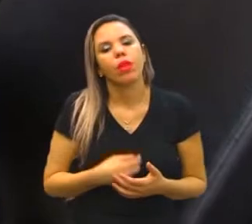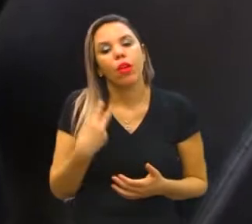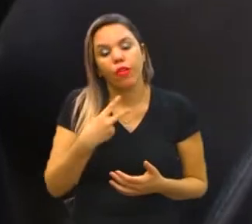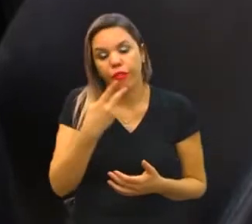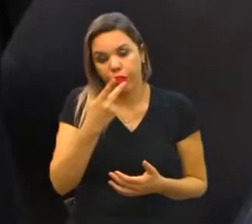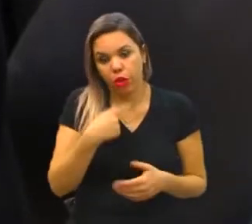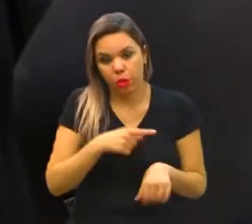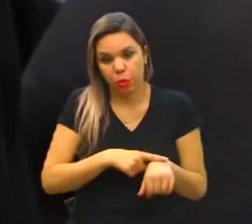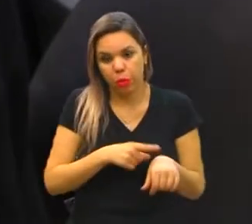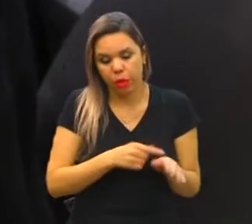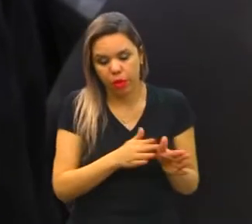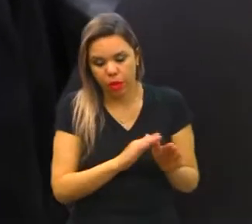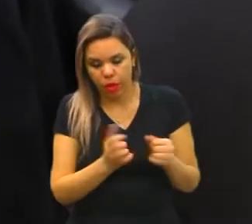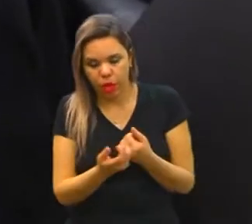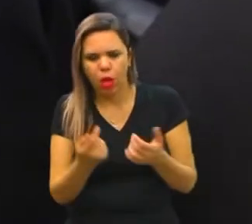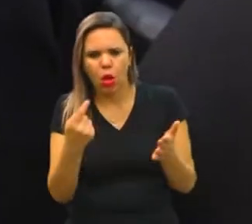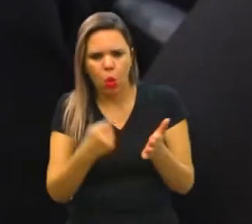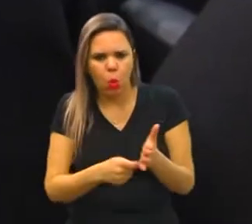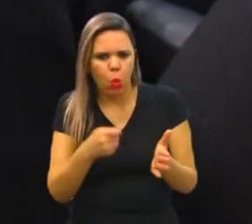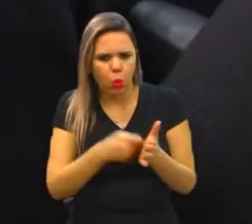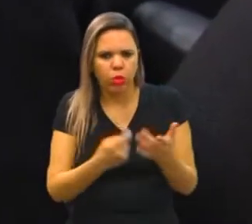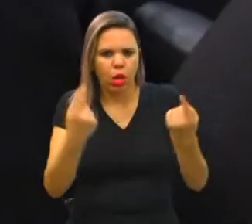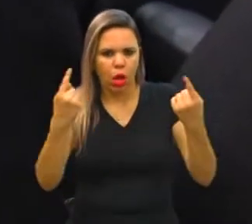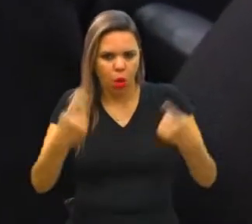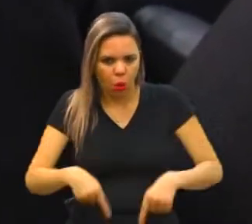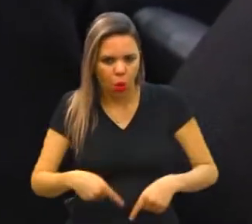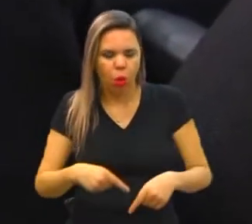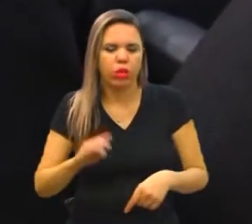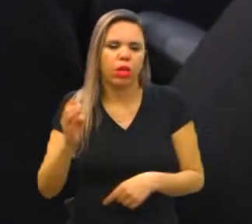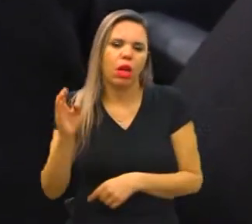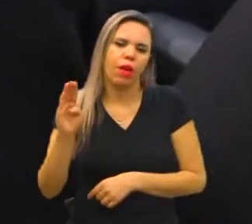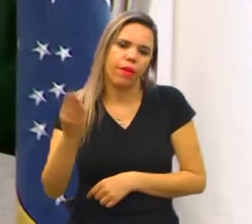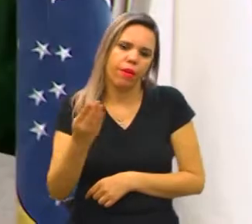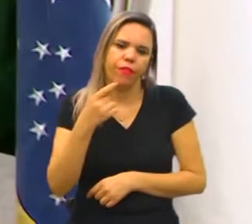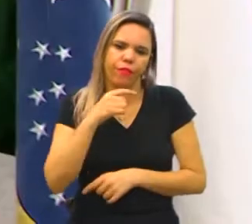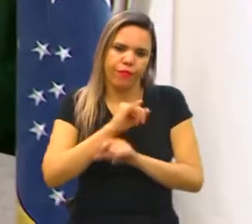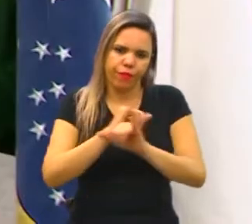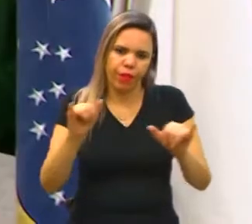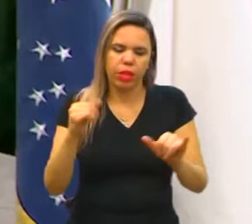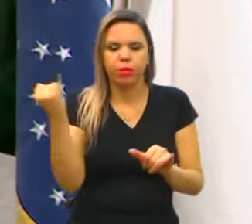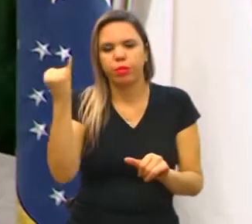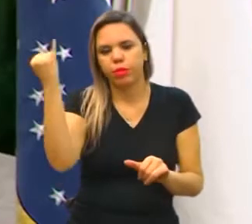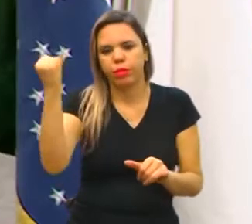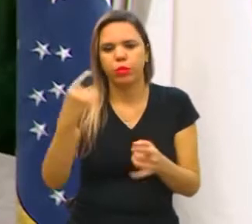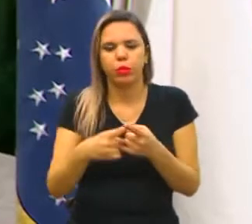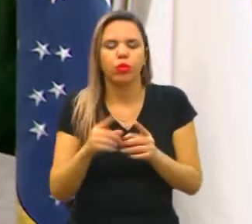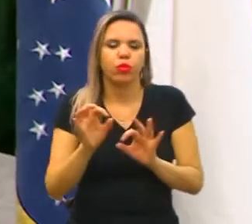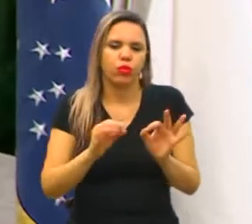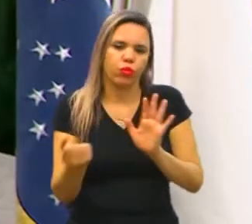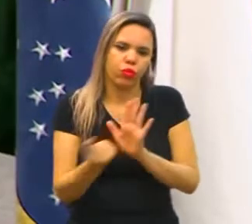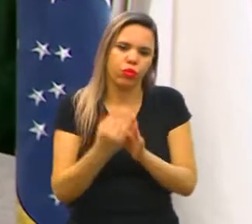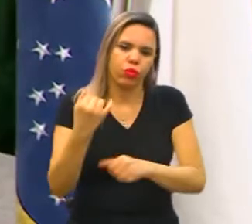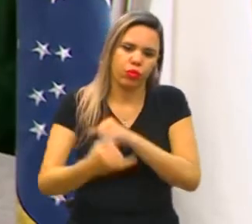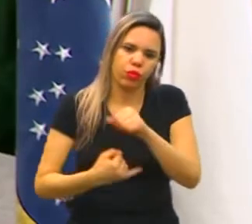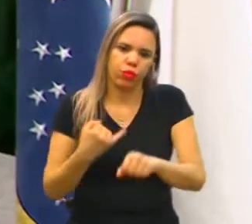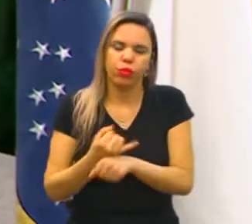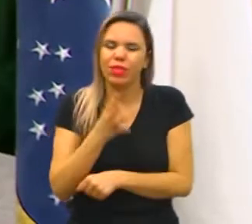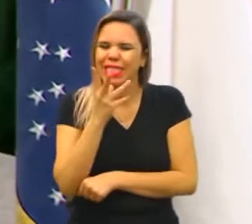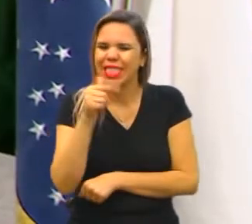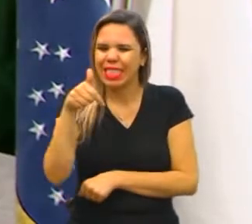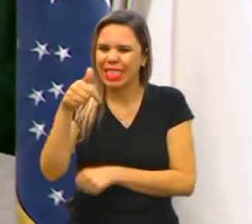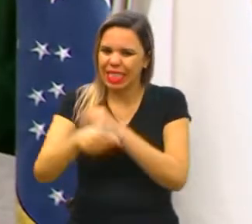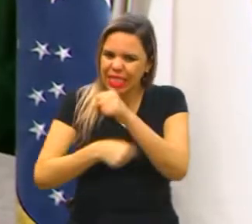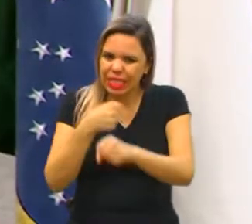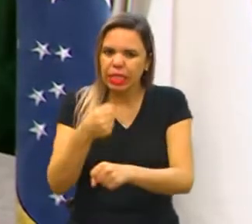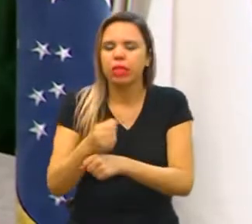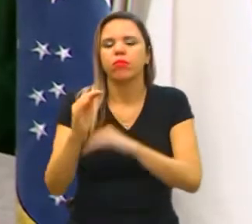parlamentar, neste momento de pandemia, lutar contra a desinformação é fundamental. É muito importante, porque o marco regulatório da internet ele demorou